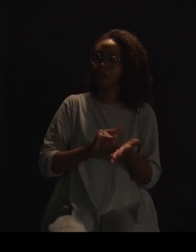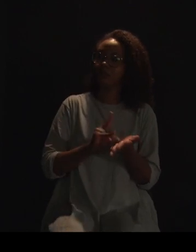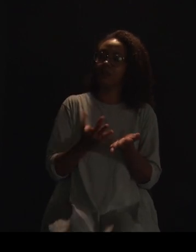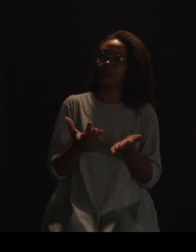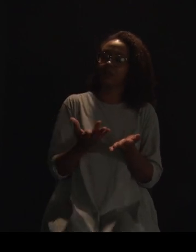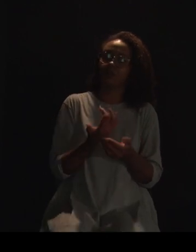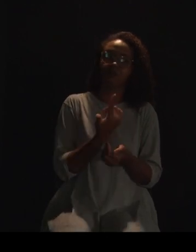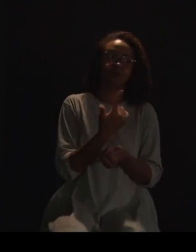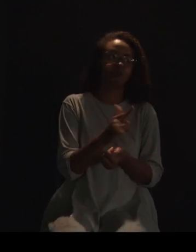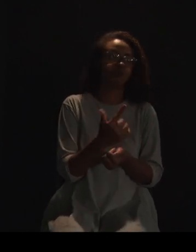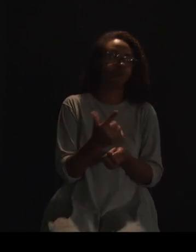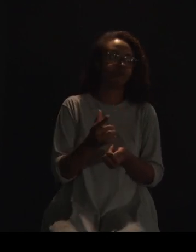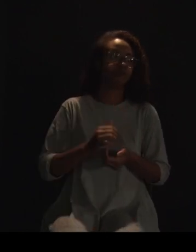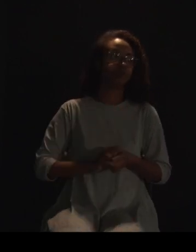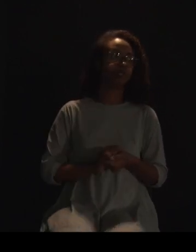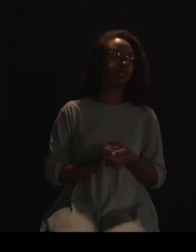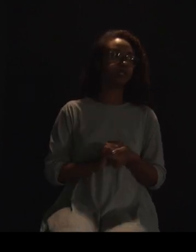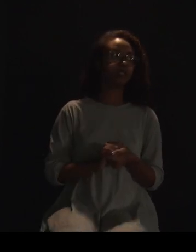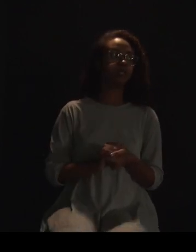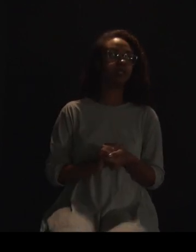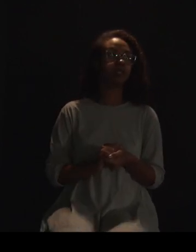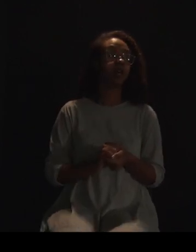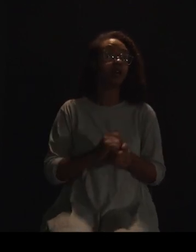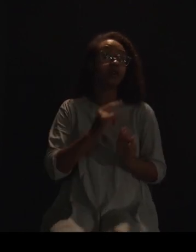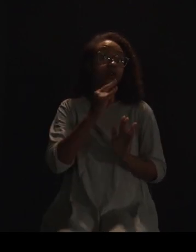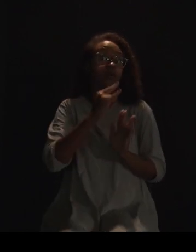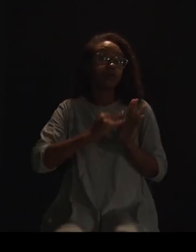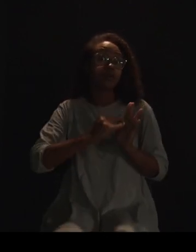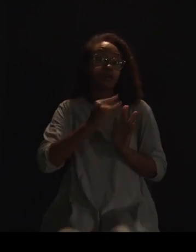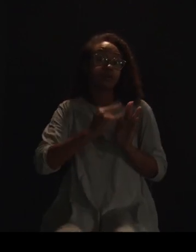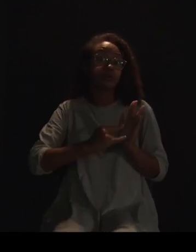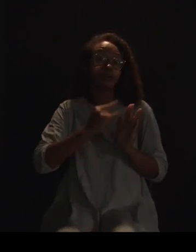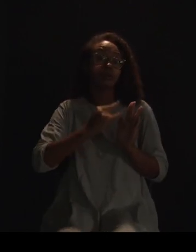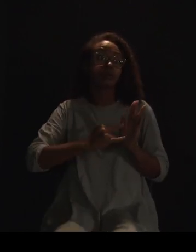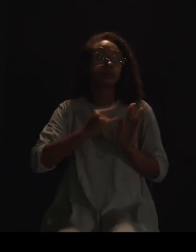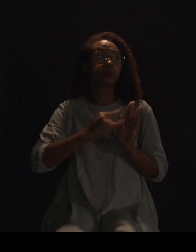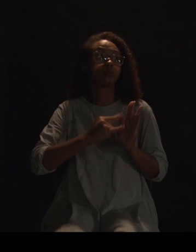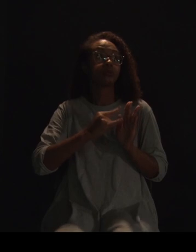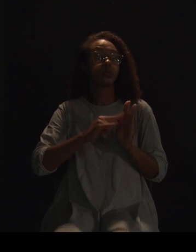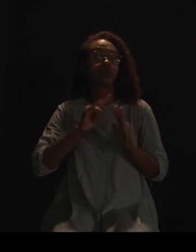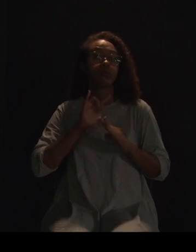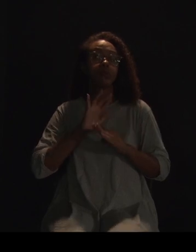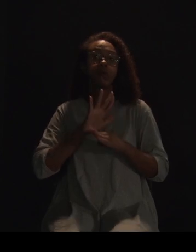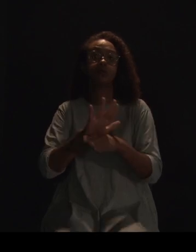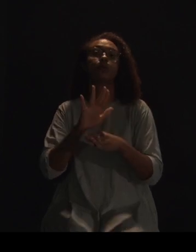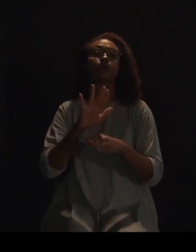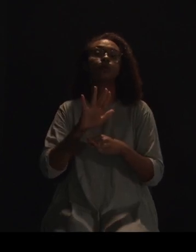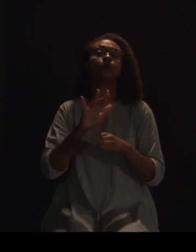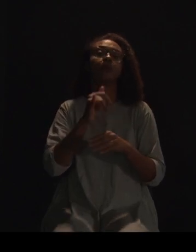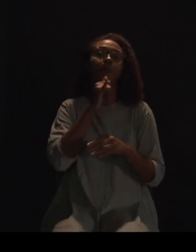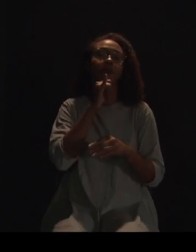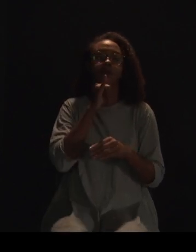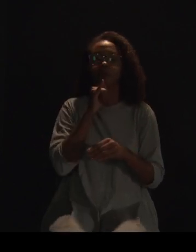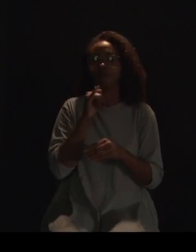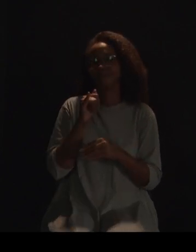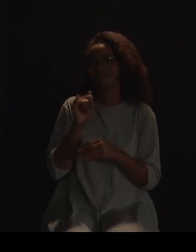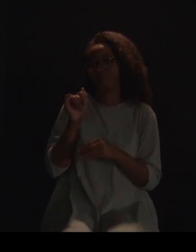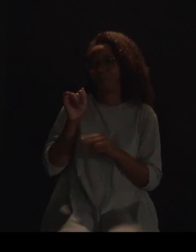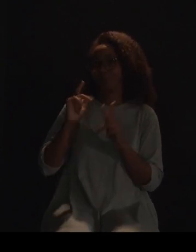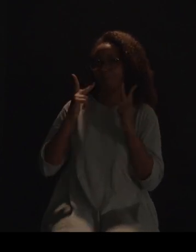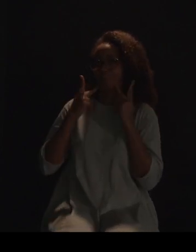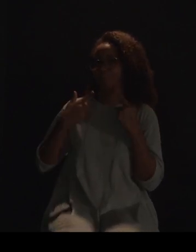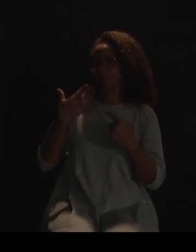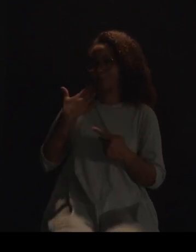a compreensão é da das leis aqui do do homem do homem branco por assim dizer e